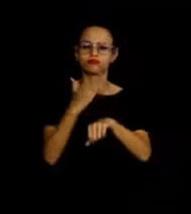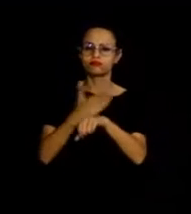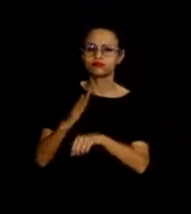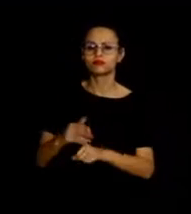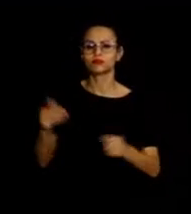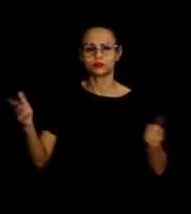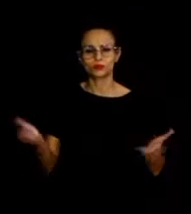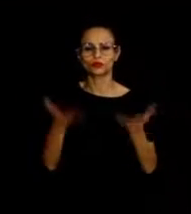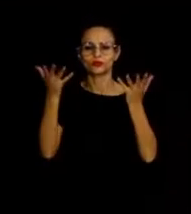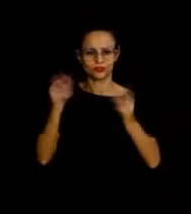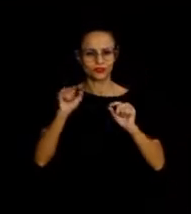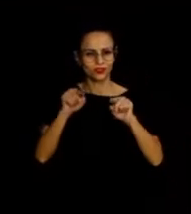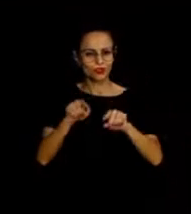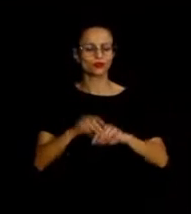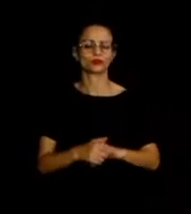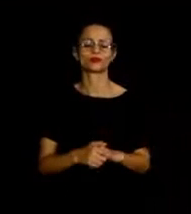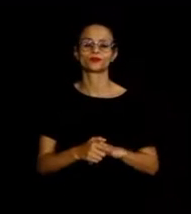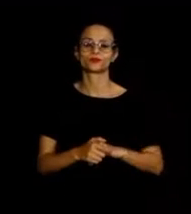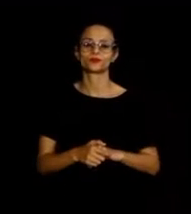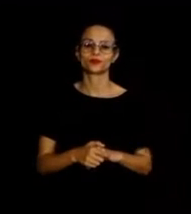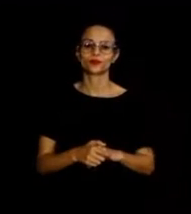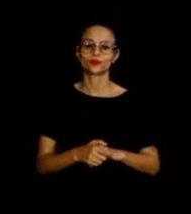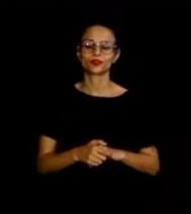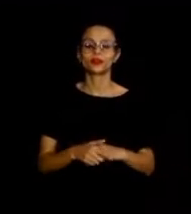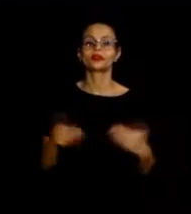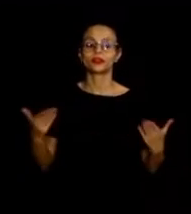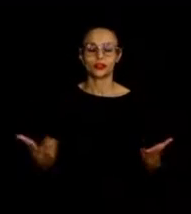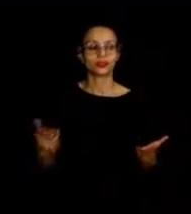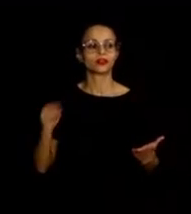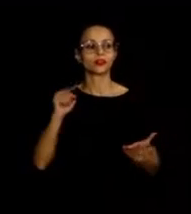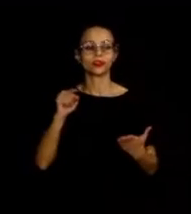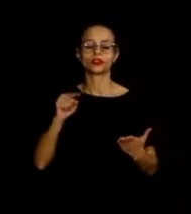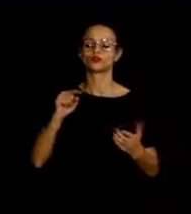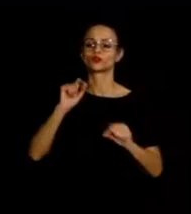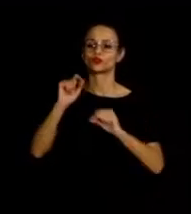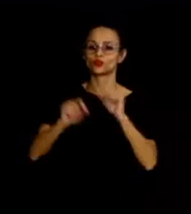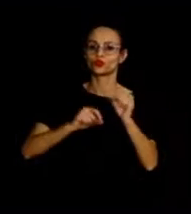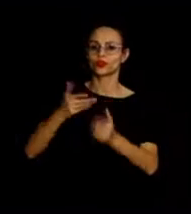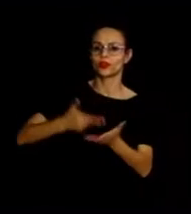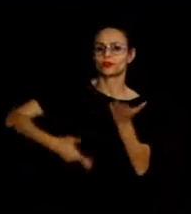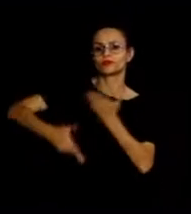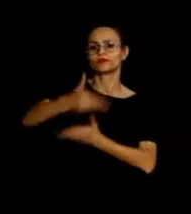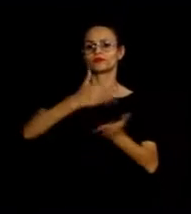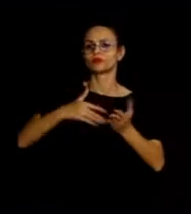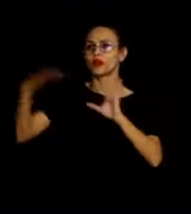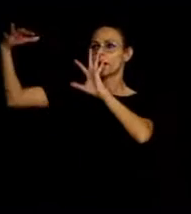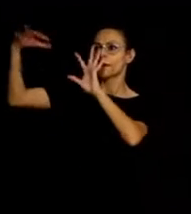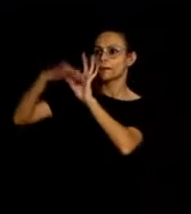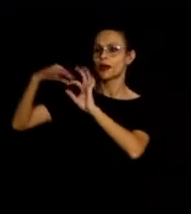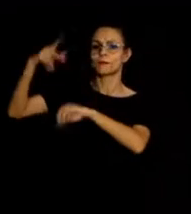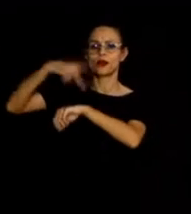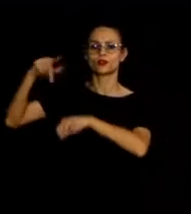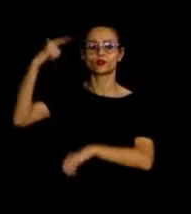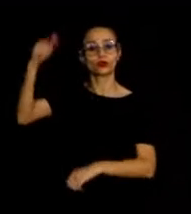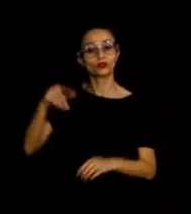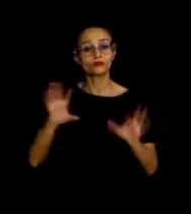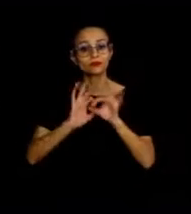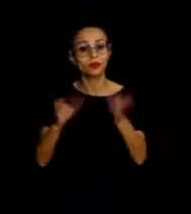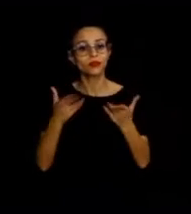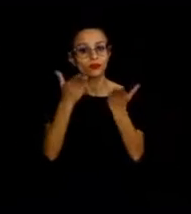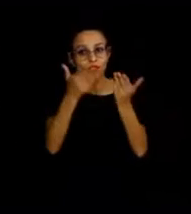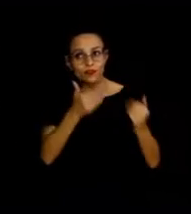algo para fomentar isso e essa internacionalização permite então que você vai para fora